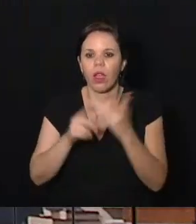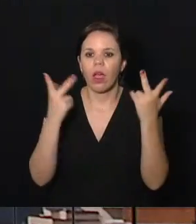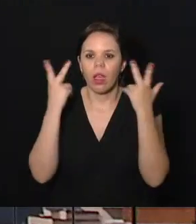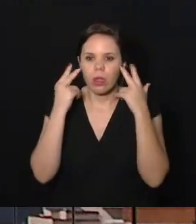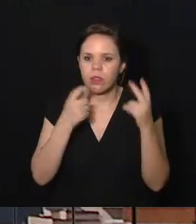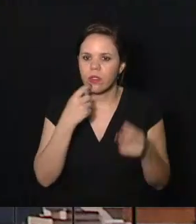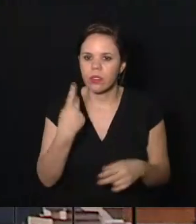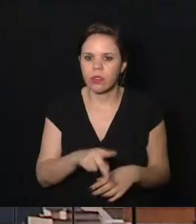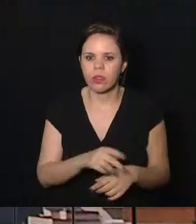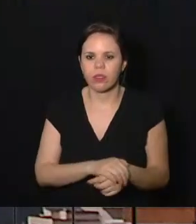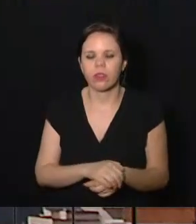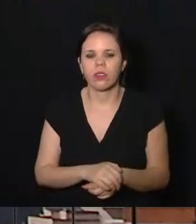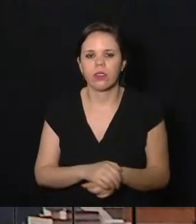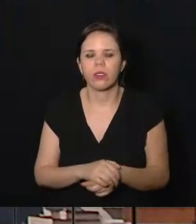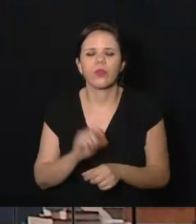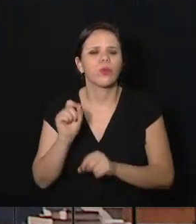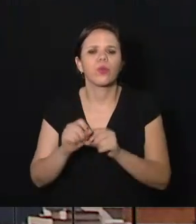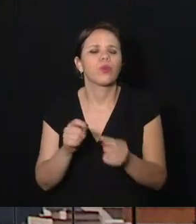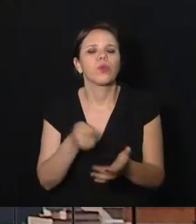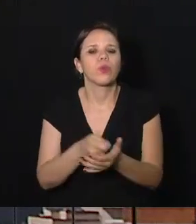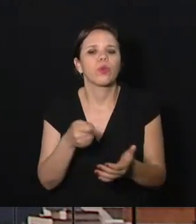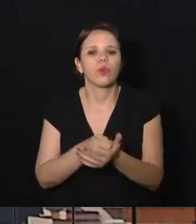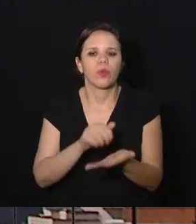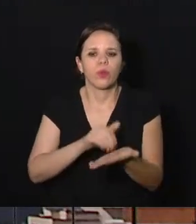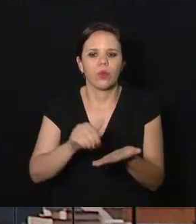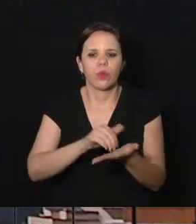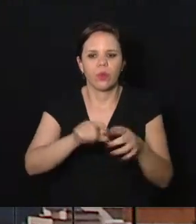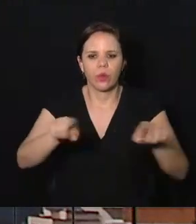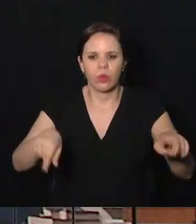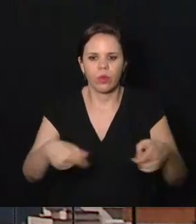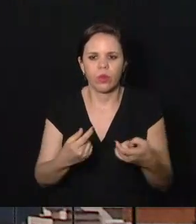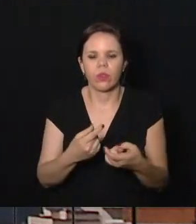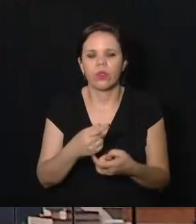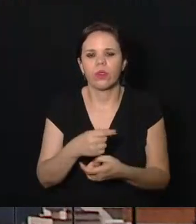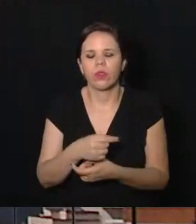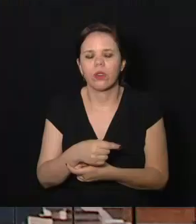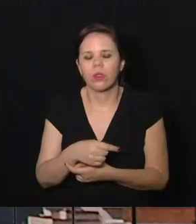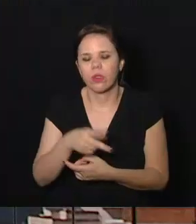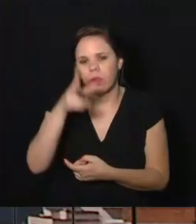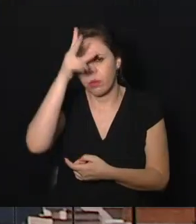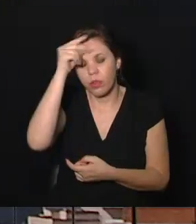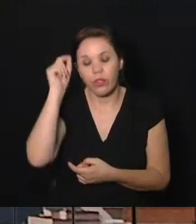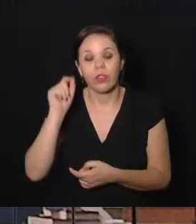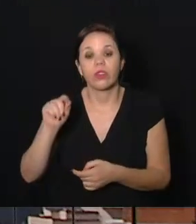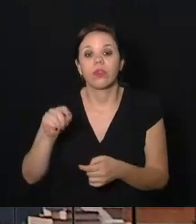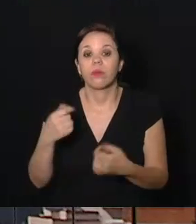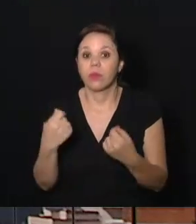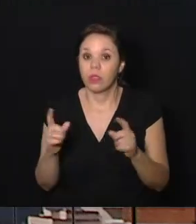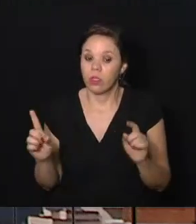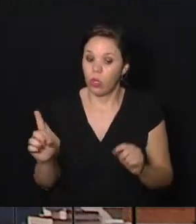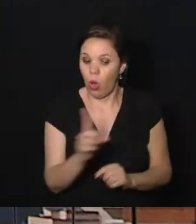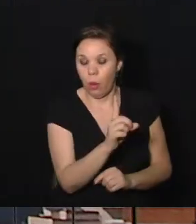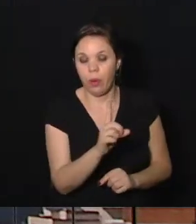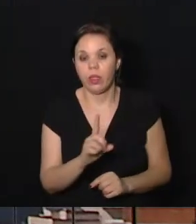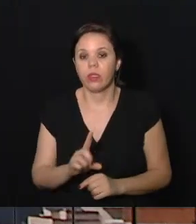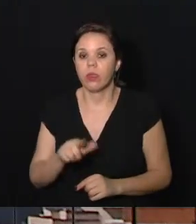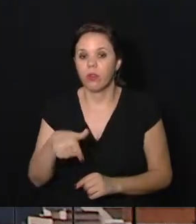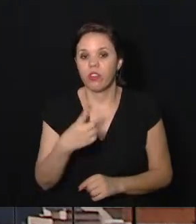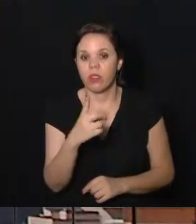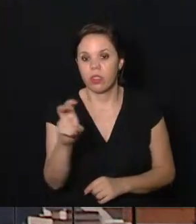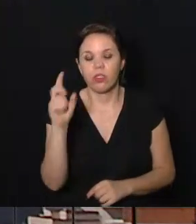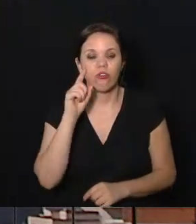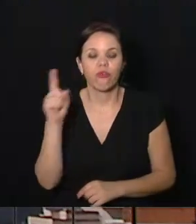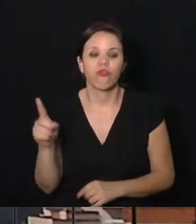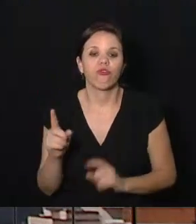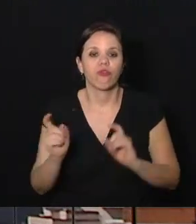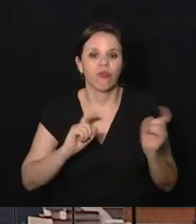que estabelece que os secretários municipais deverão comparecer em até 15 dias após a nomeação,